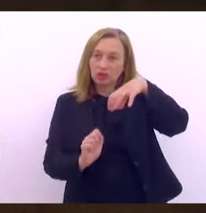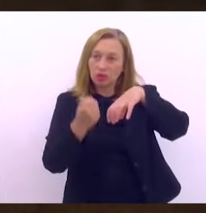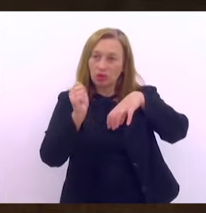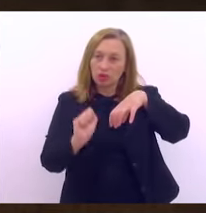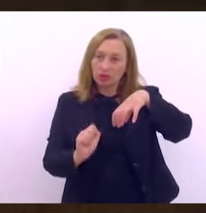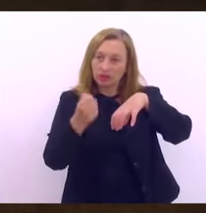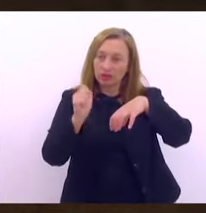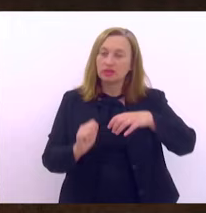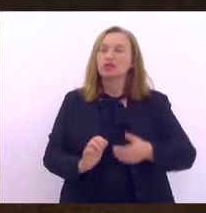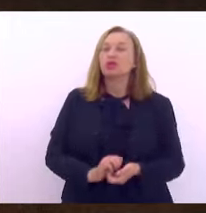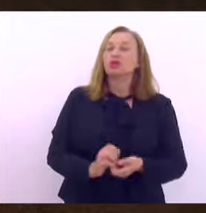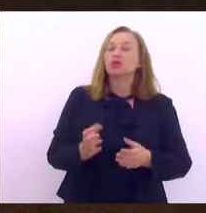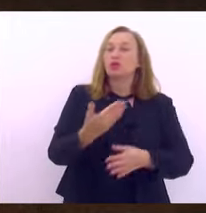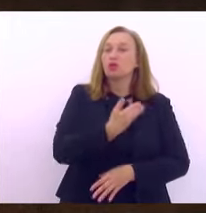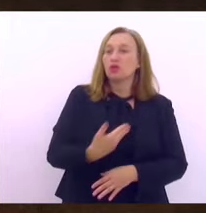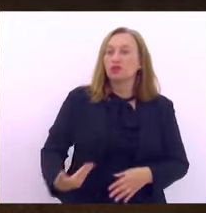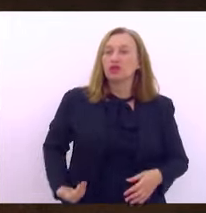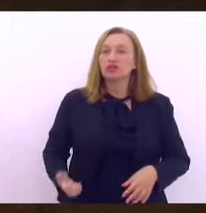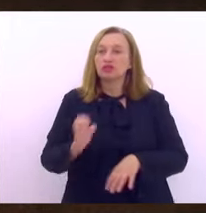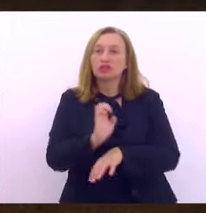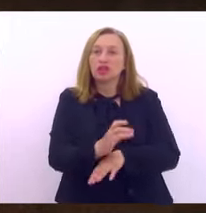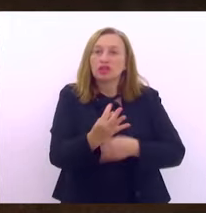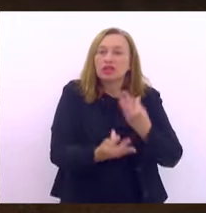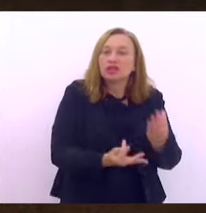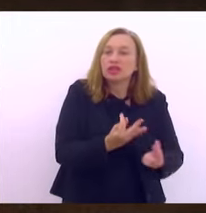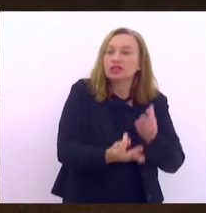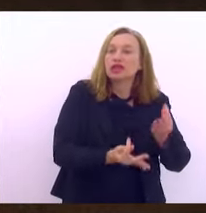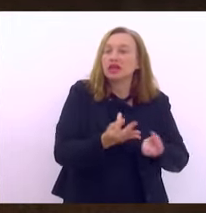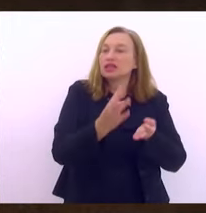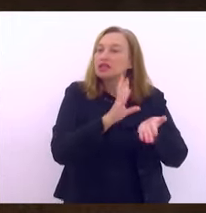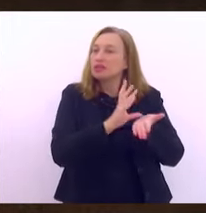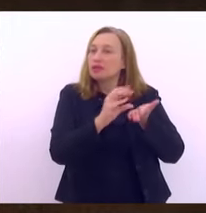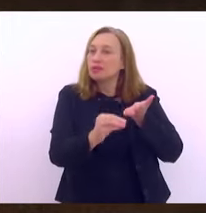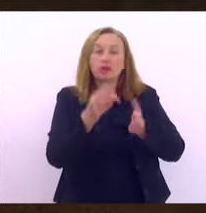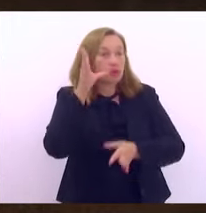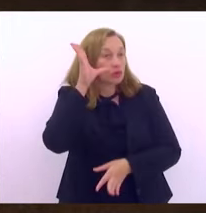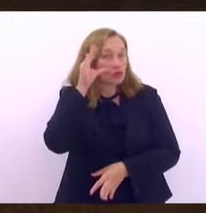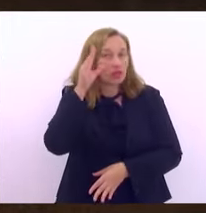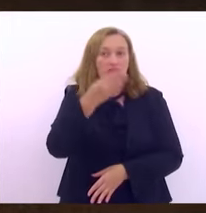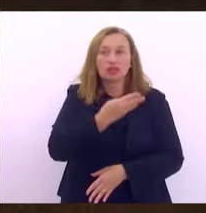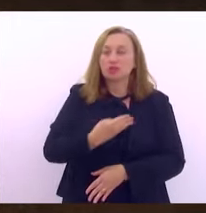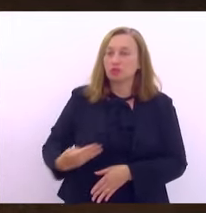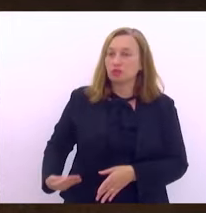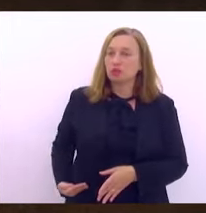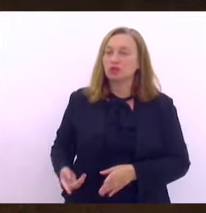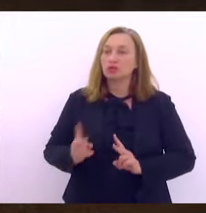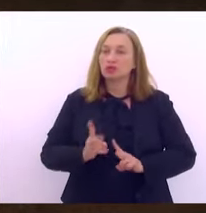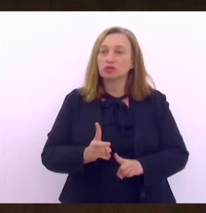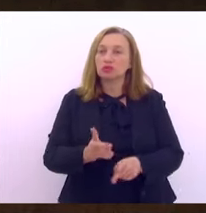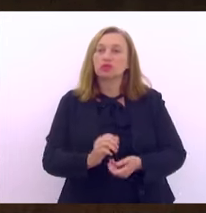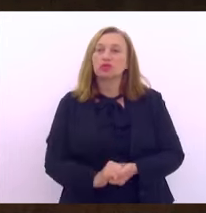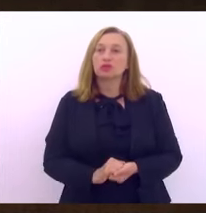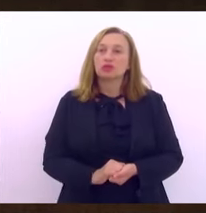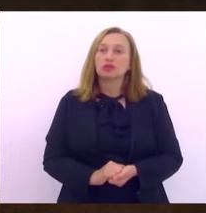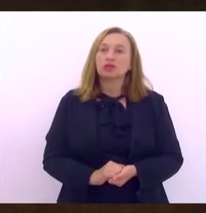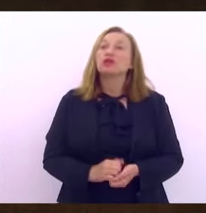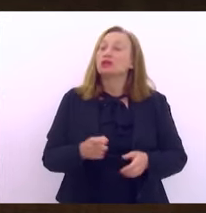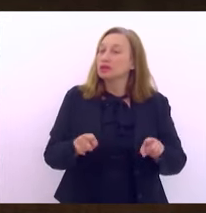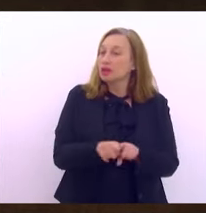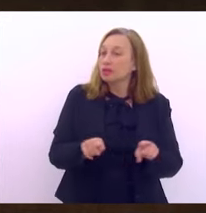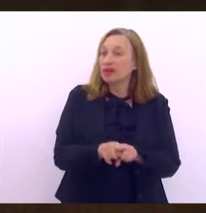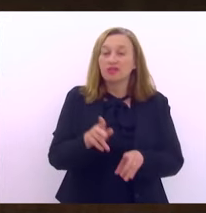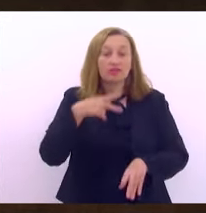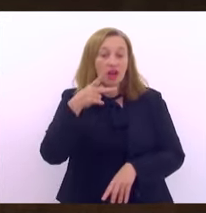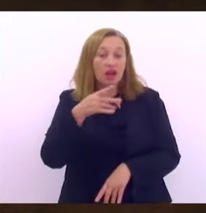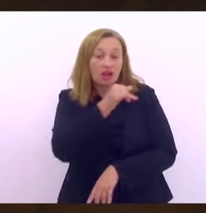leva o governo do estado a tratar essa pauta como de interesse público e permanente. E cabe destacar que o